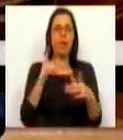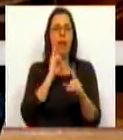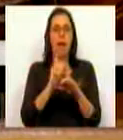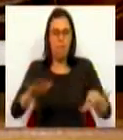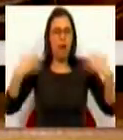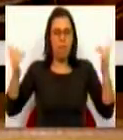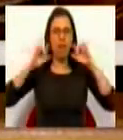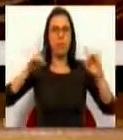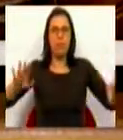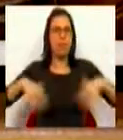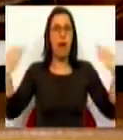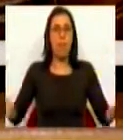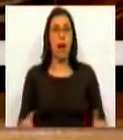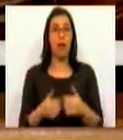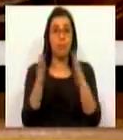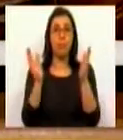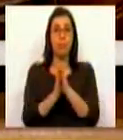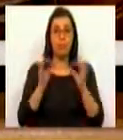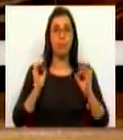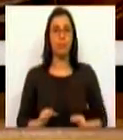custe o custar.